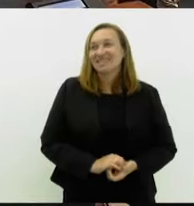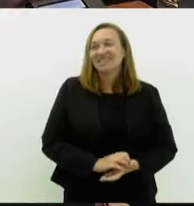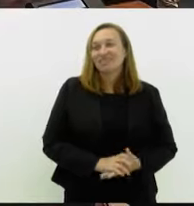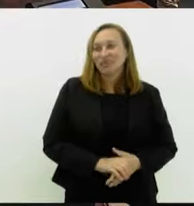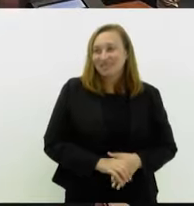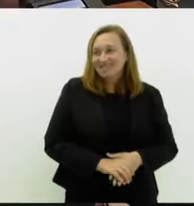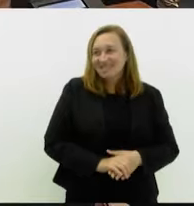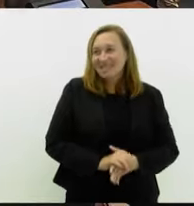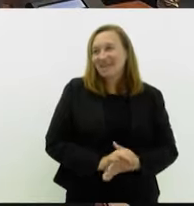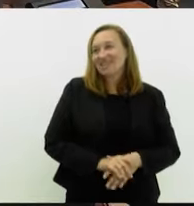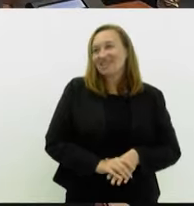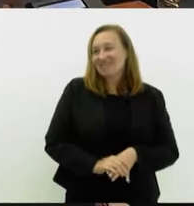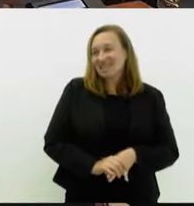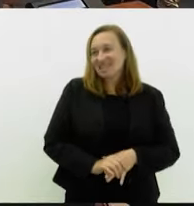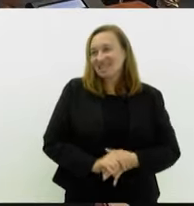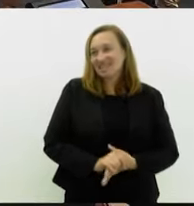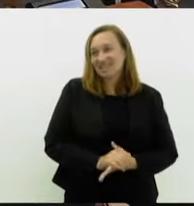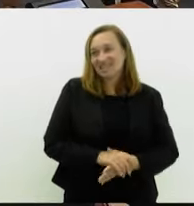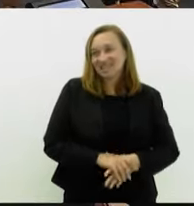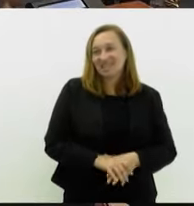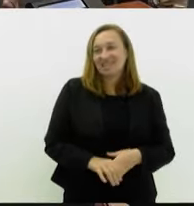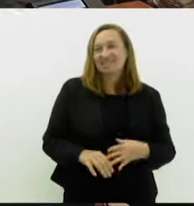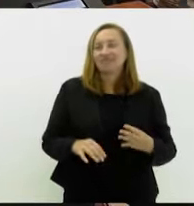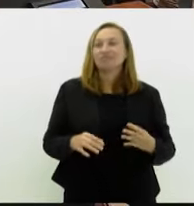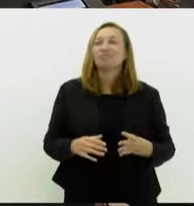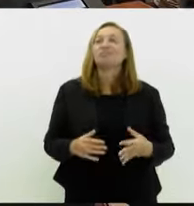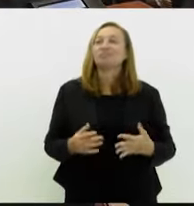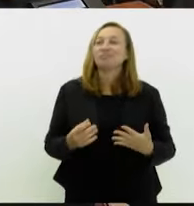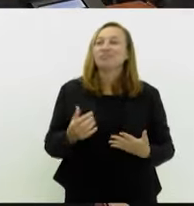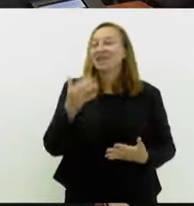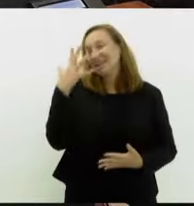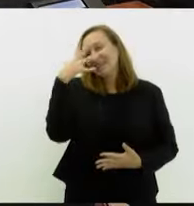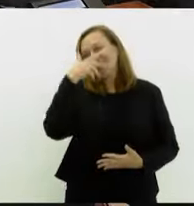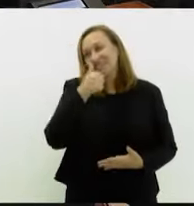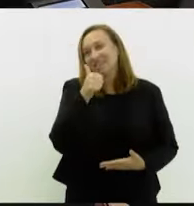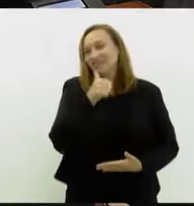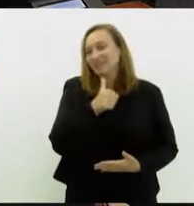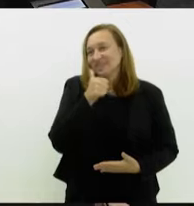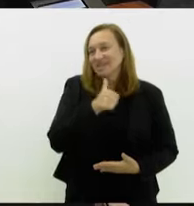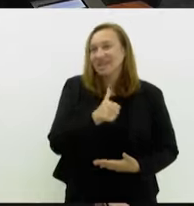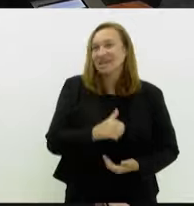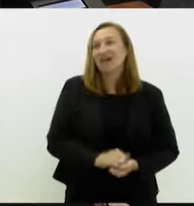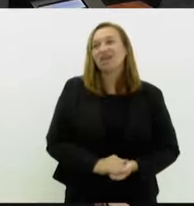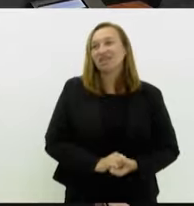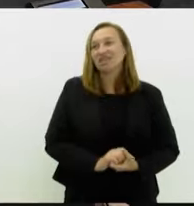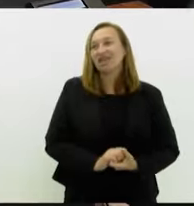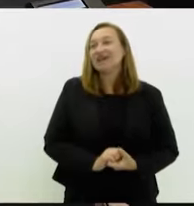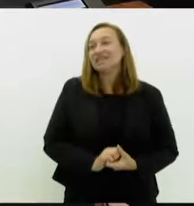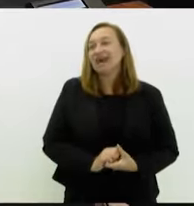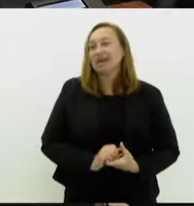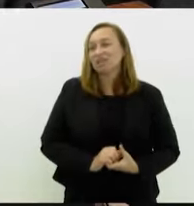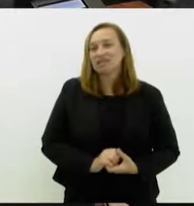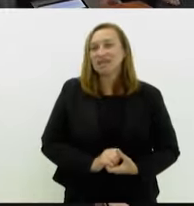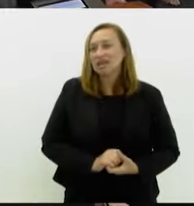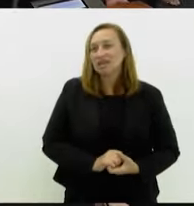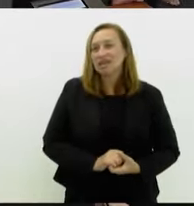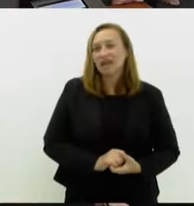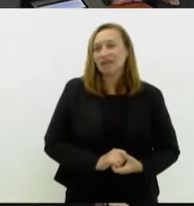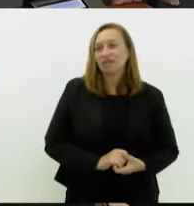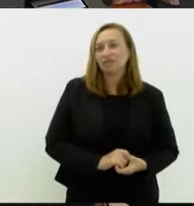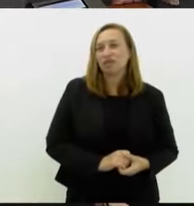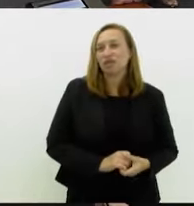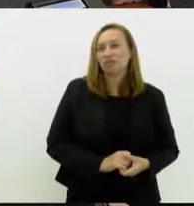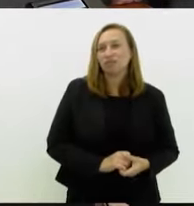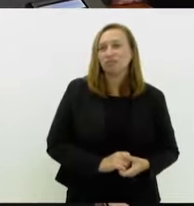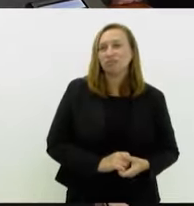Nós as as meninas brancas também são bem-vindas estão compondo mas a maioria são meninas negras e elas